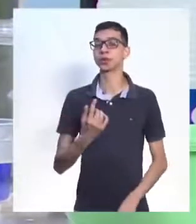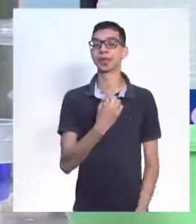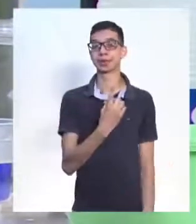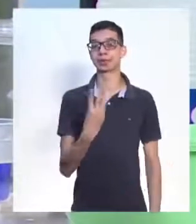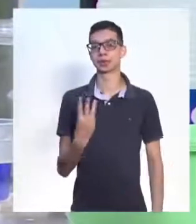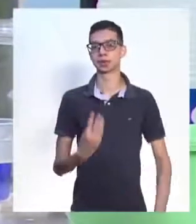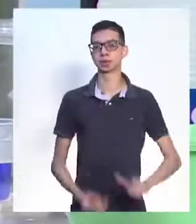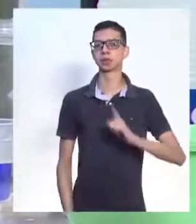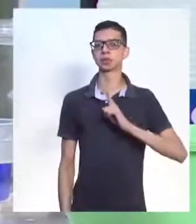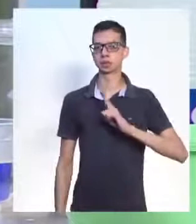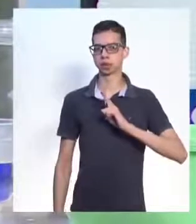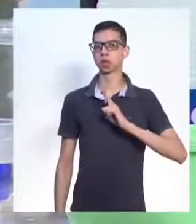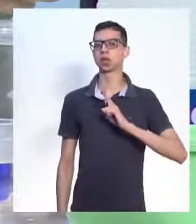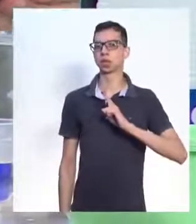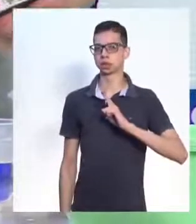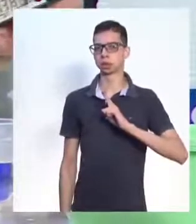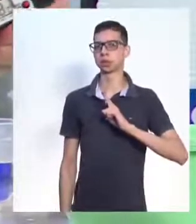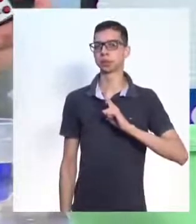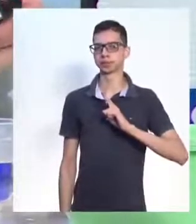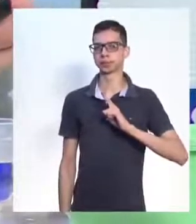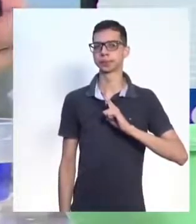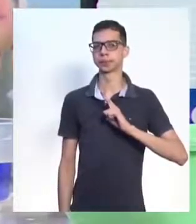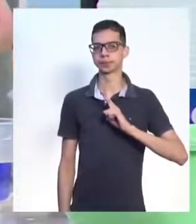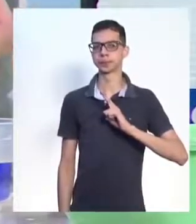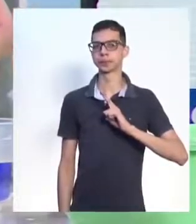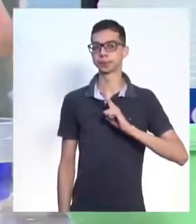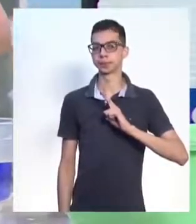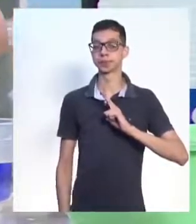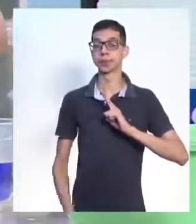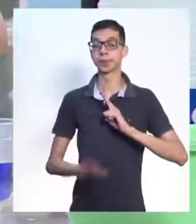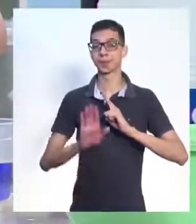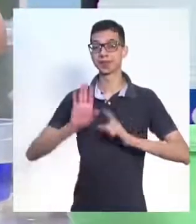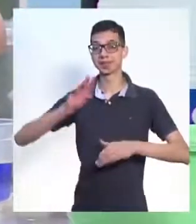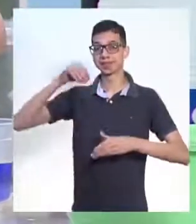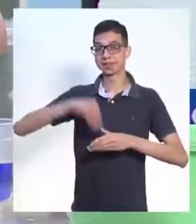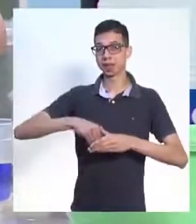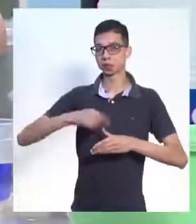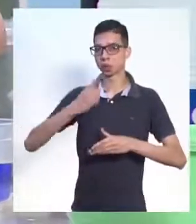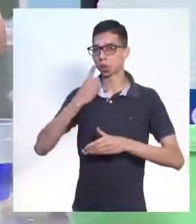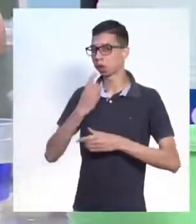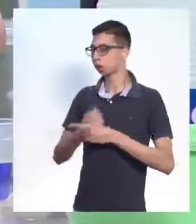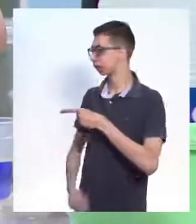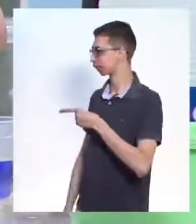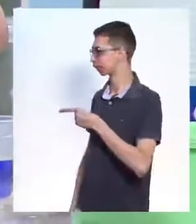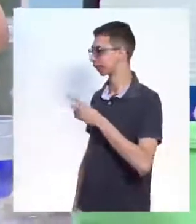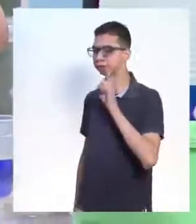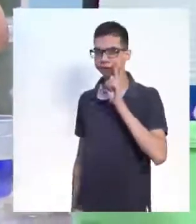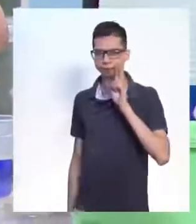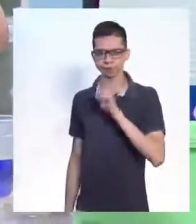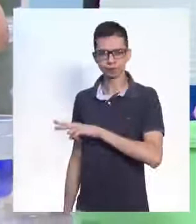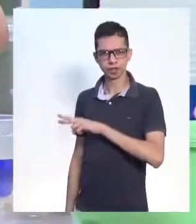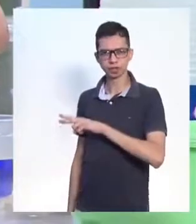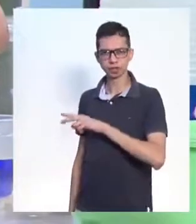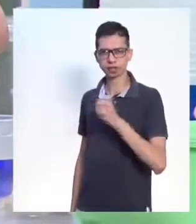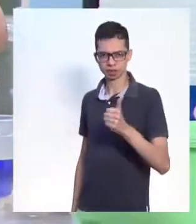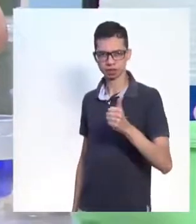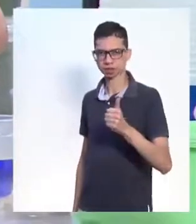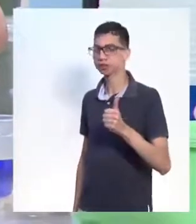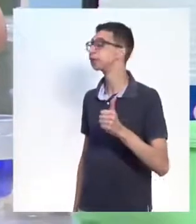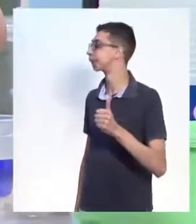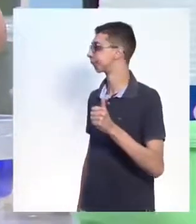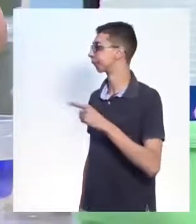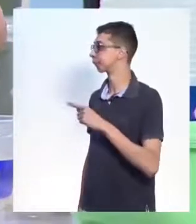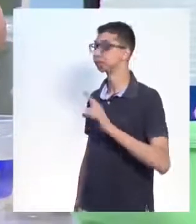Celsius. Está marcando 13, porque ele estava aqui, ó. Se eu colocar ele aqui dentro, ó, não sei se dá para ver, ó,